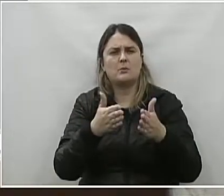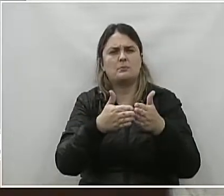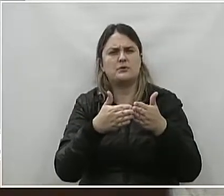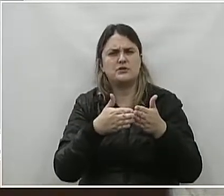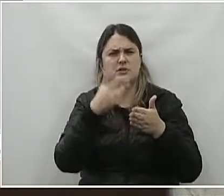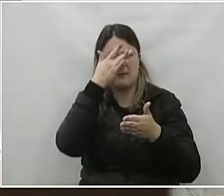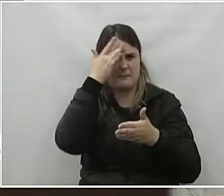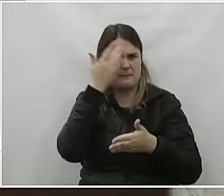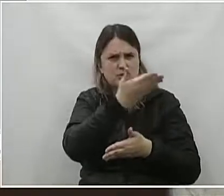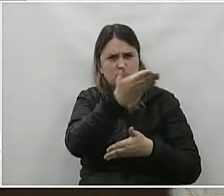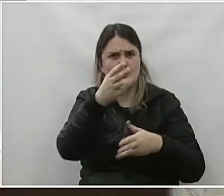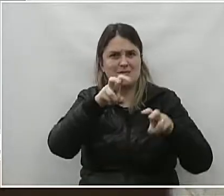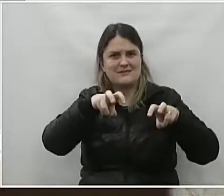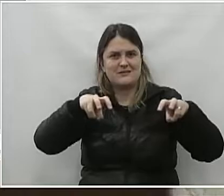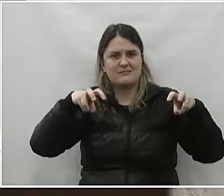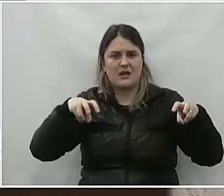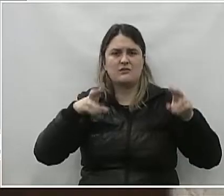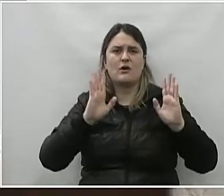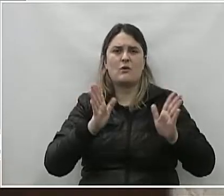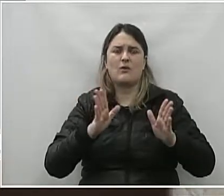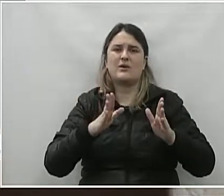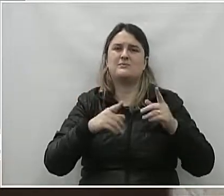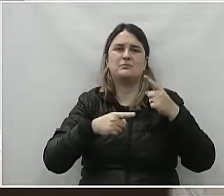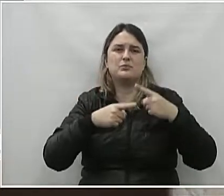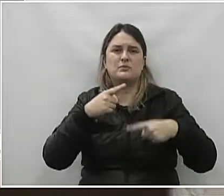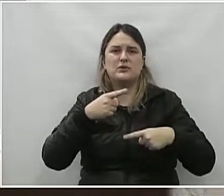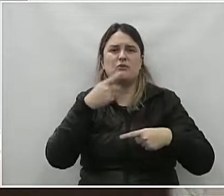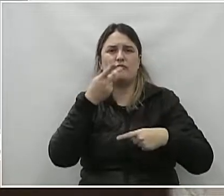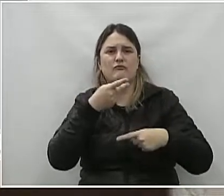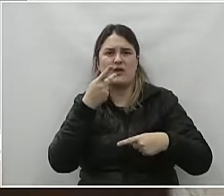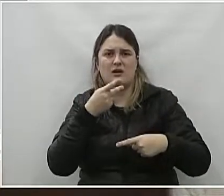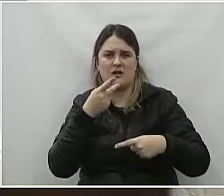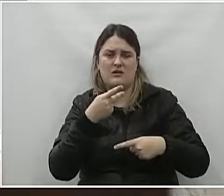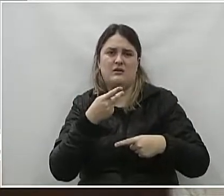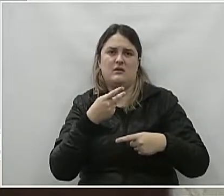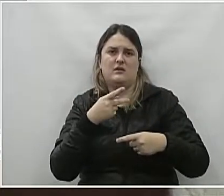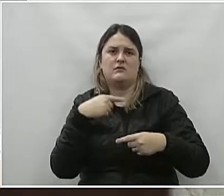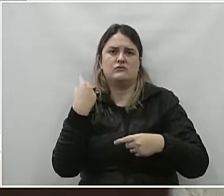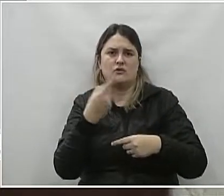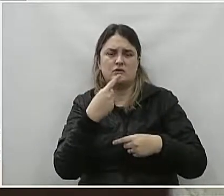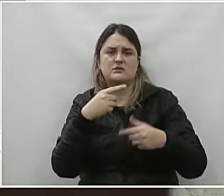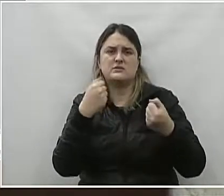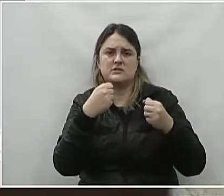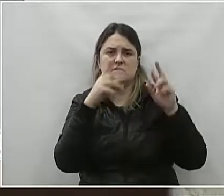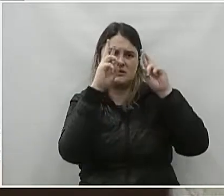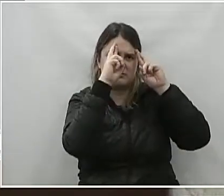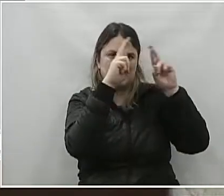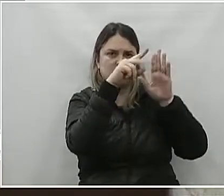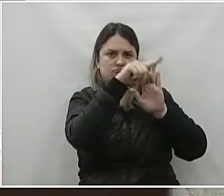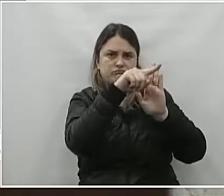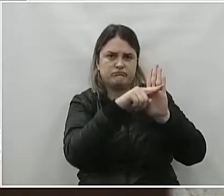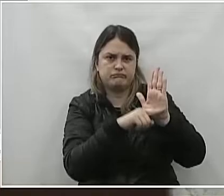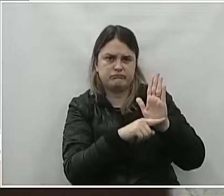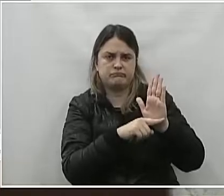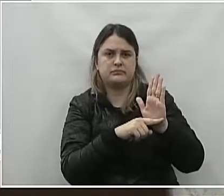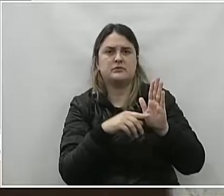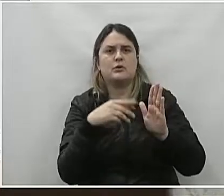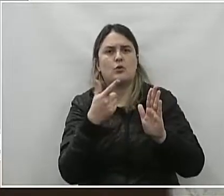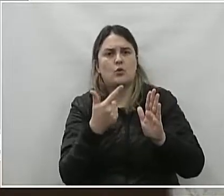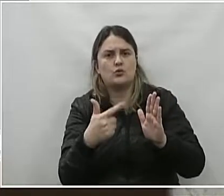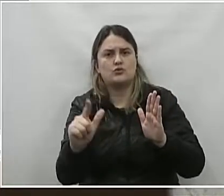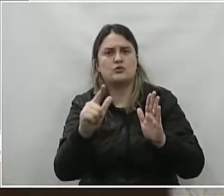que o público presente não se manifestasse para a gente conseguir dar o prosseguimento à nossa sessão.